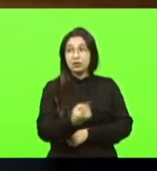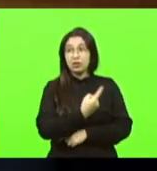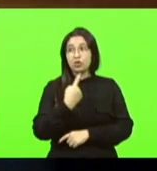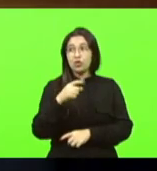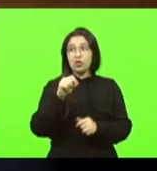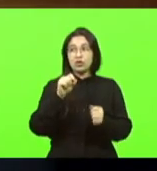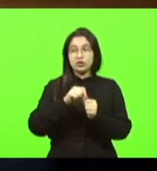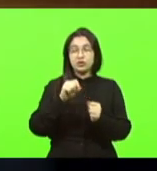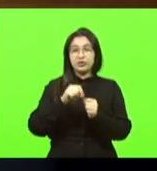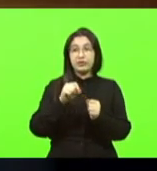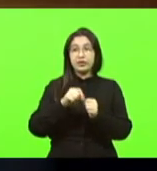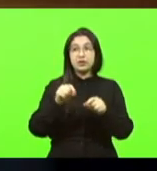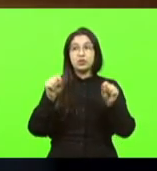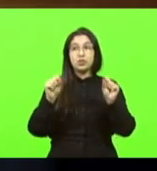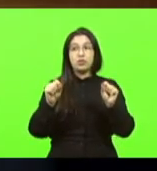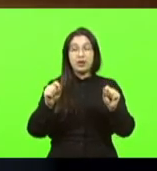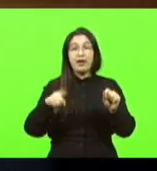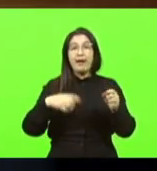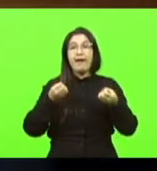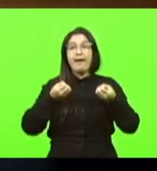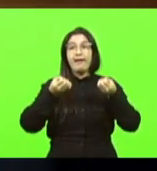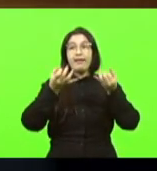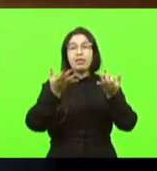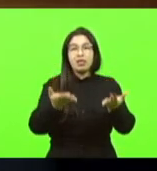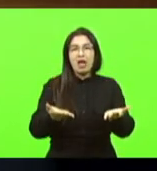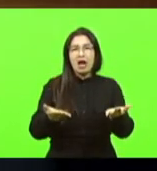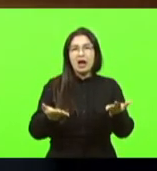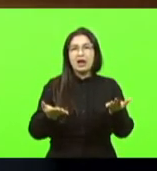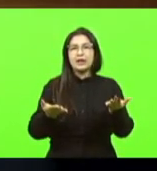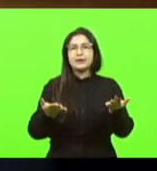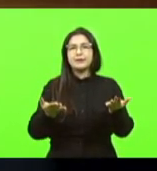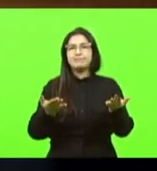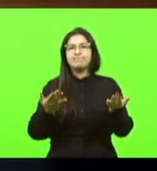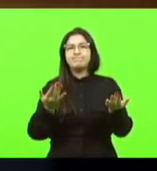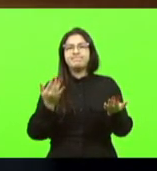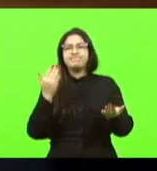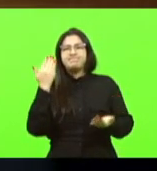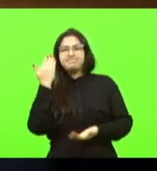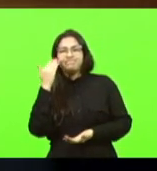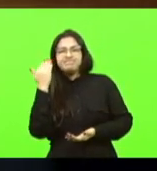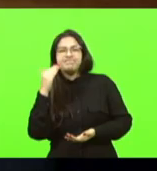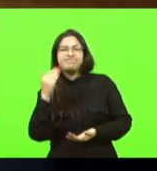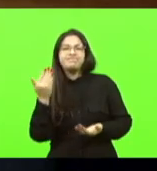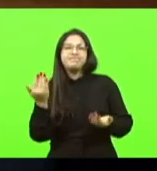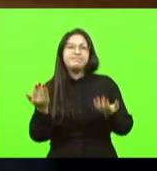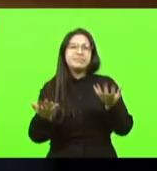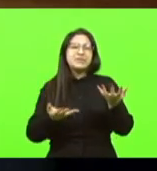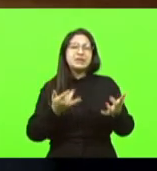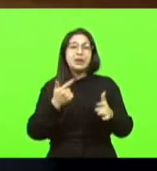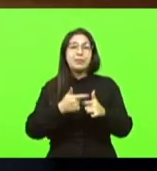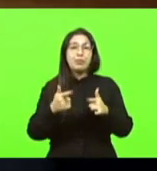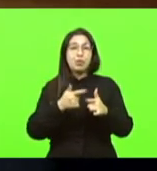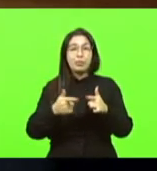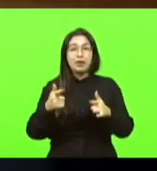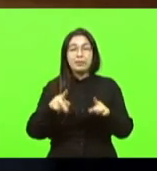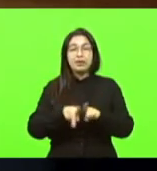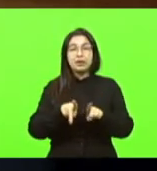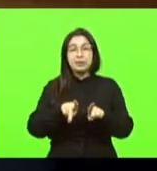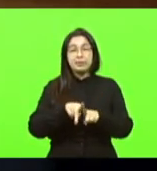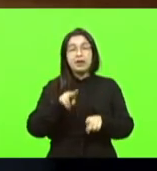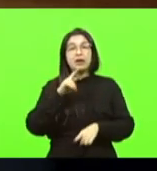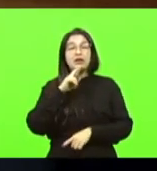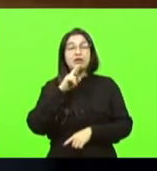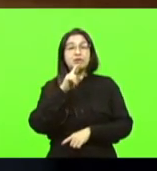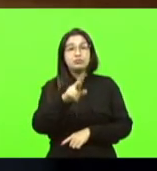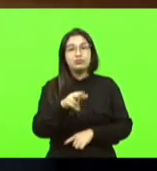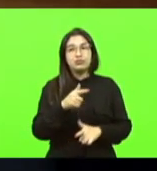fazendo é dar interpretações para um problema e soluções para um